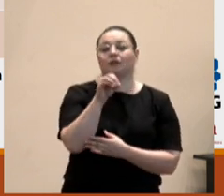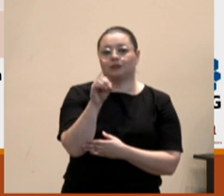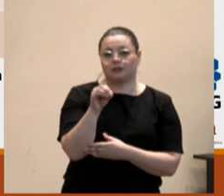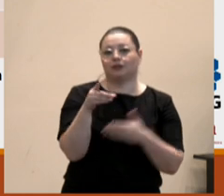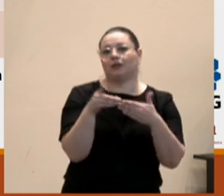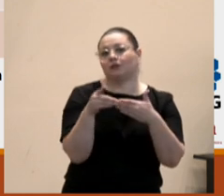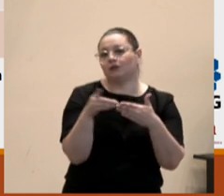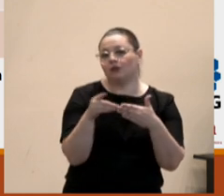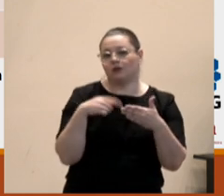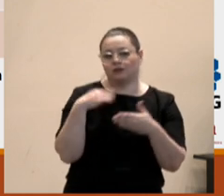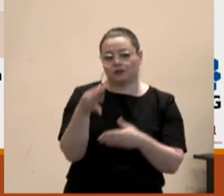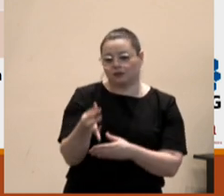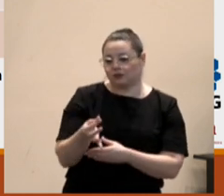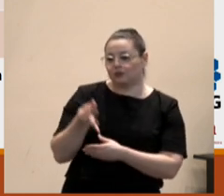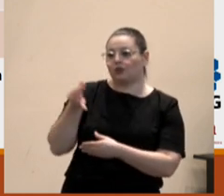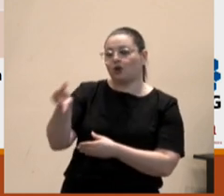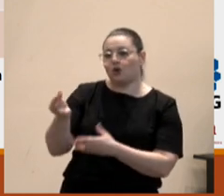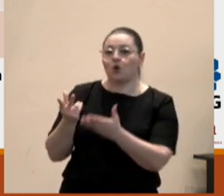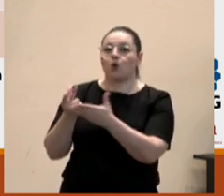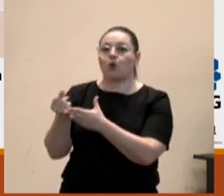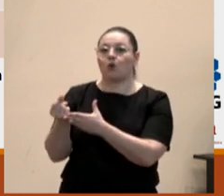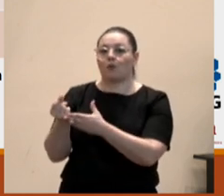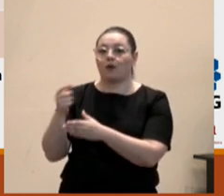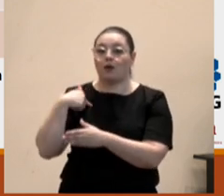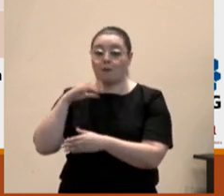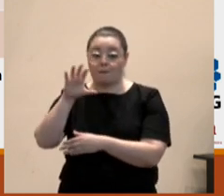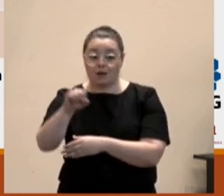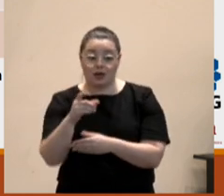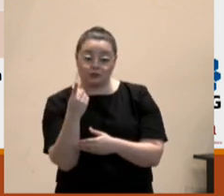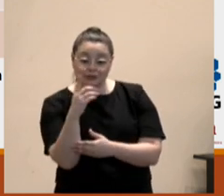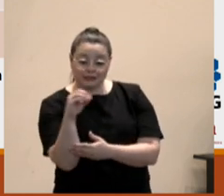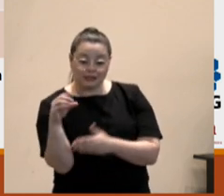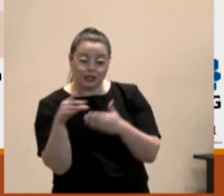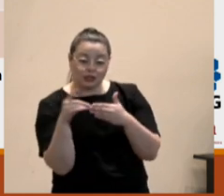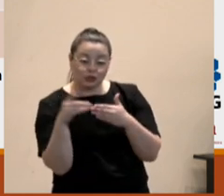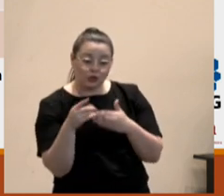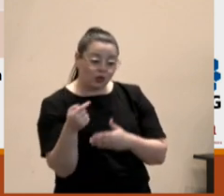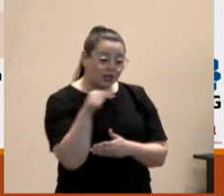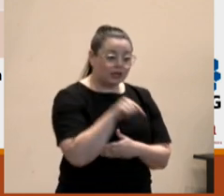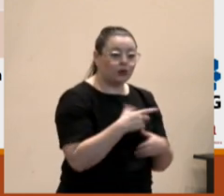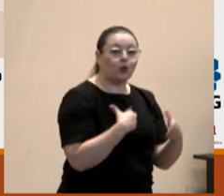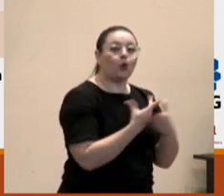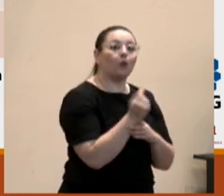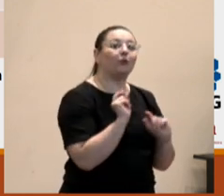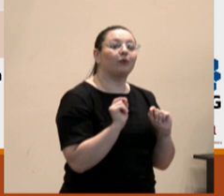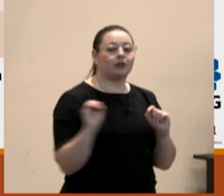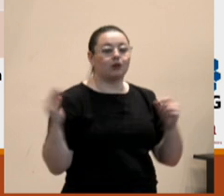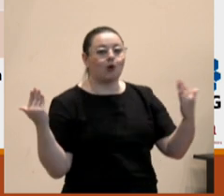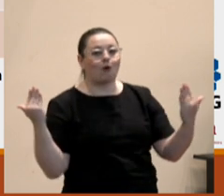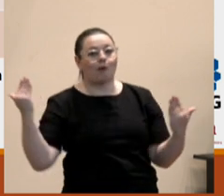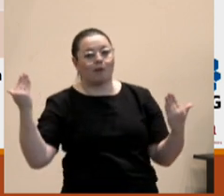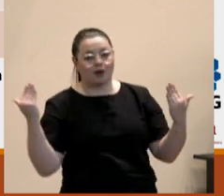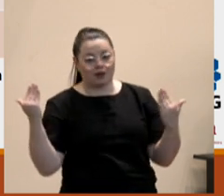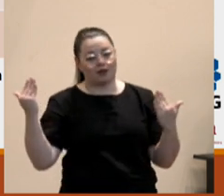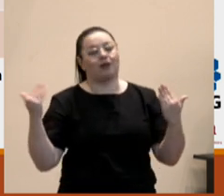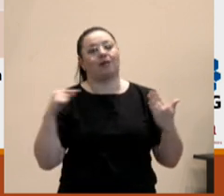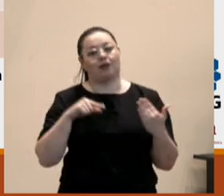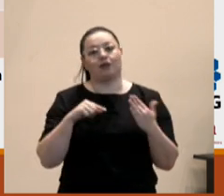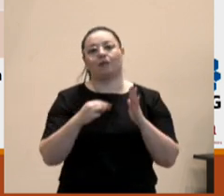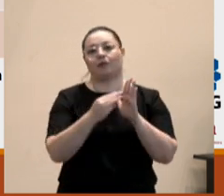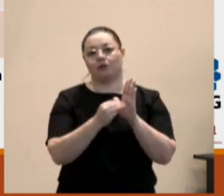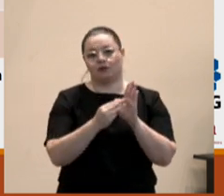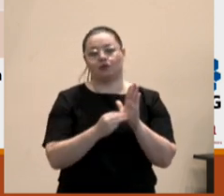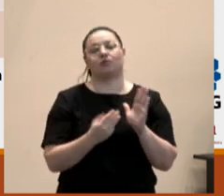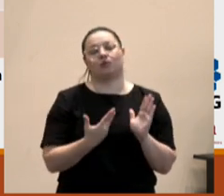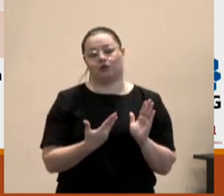100 dólares americanos, o que eu consigo comprar aqui? O que eu consigo comprar lá? E essa metodologia é feita com um